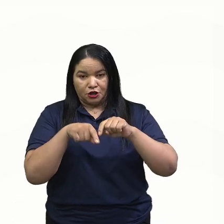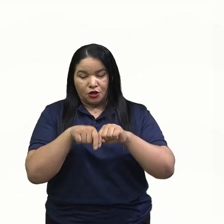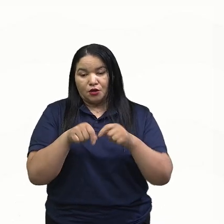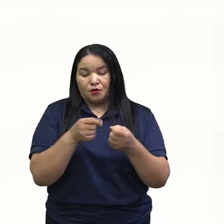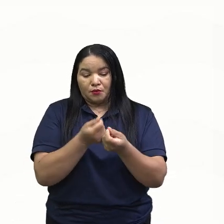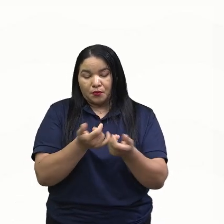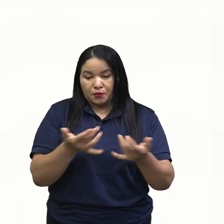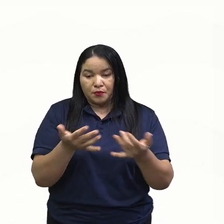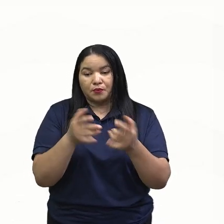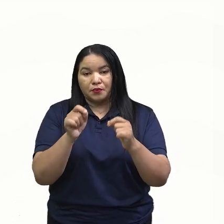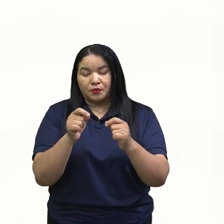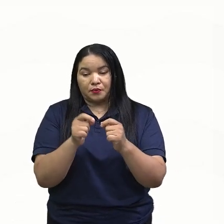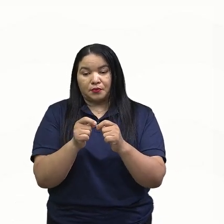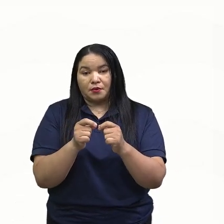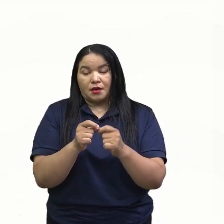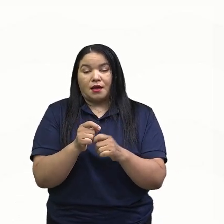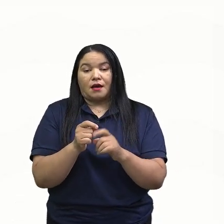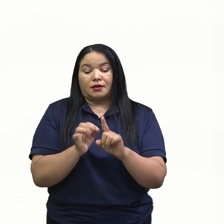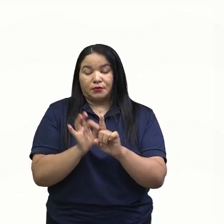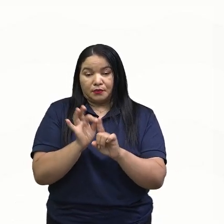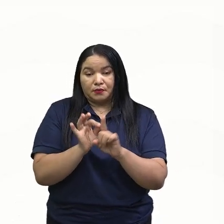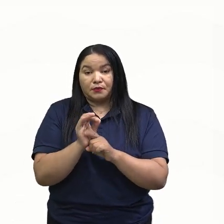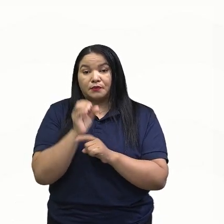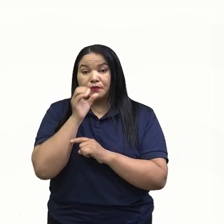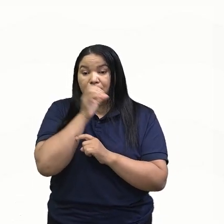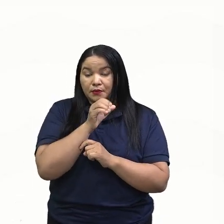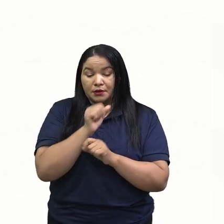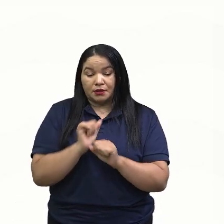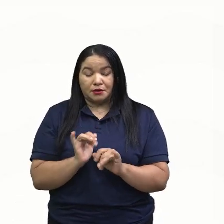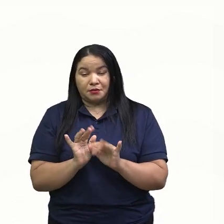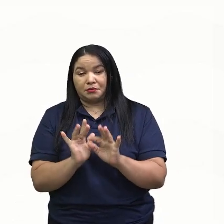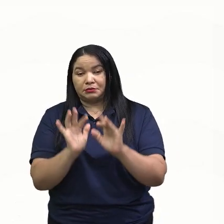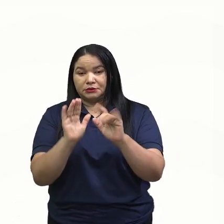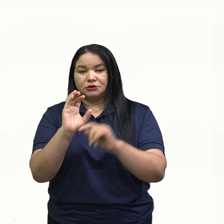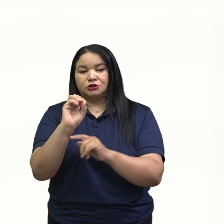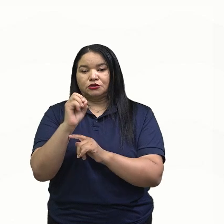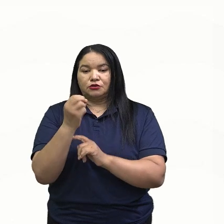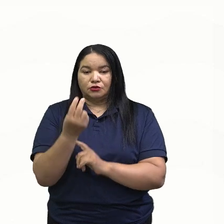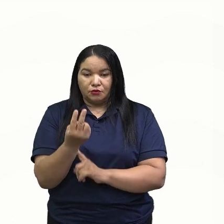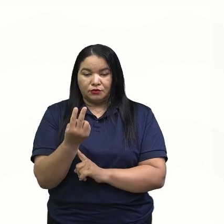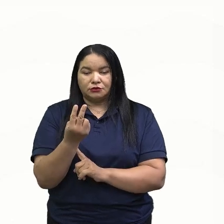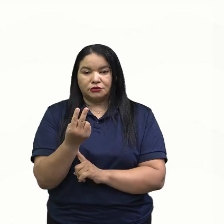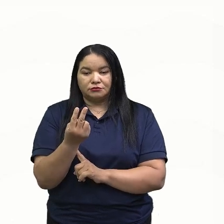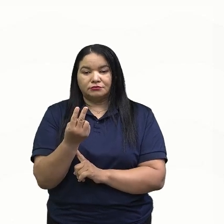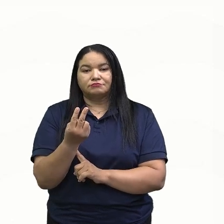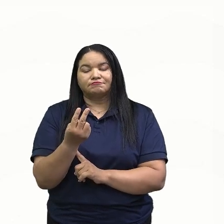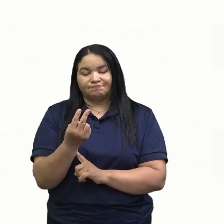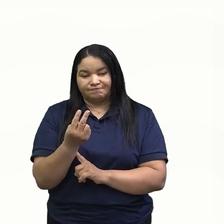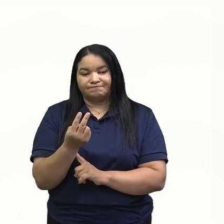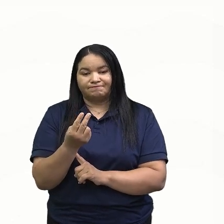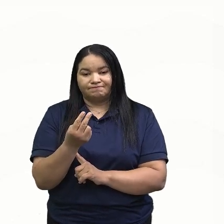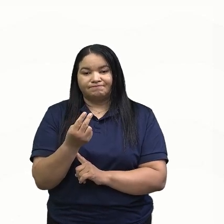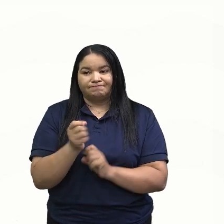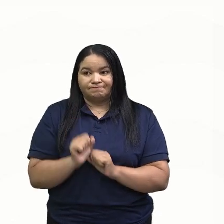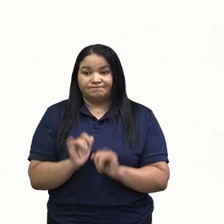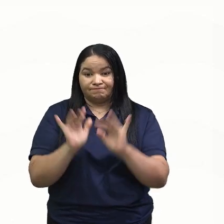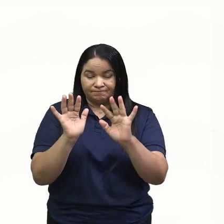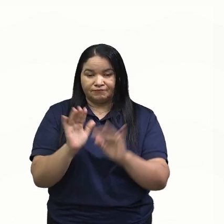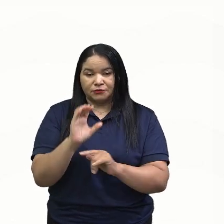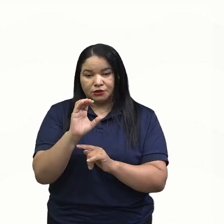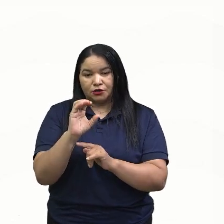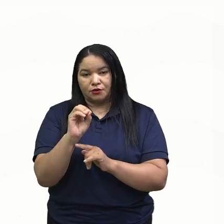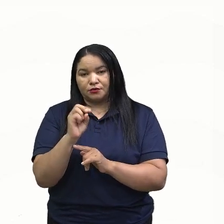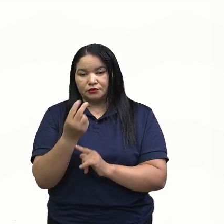produzindo calor, liberando CO2, né, e também liberando vapor d'água,